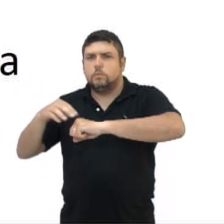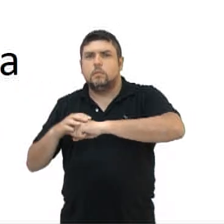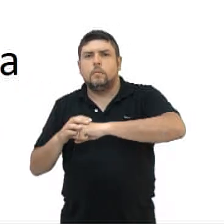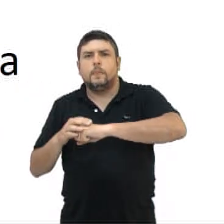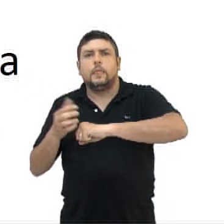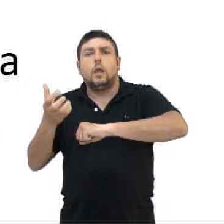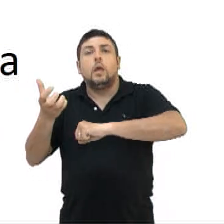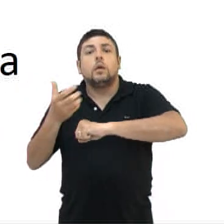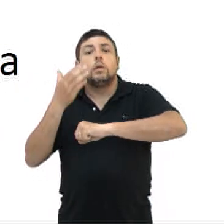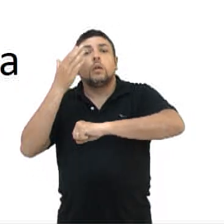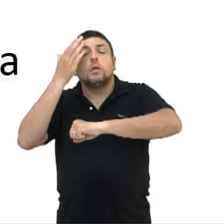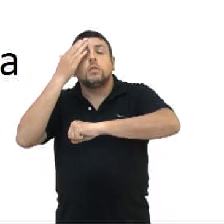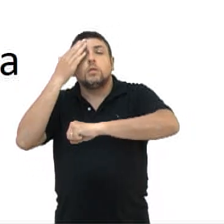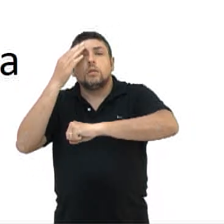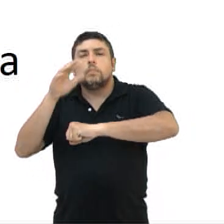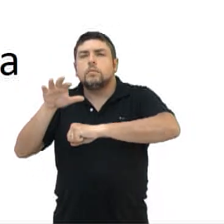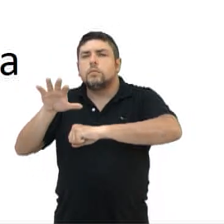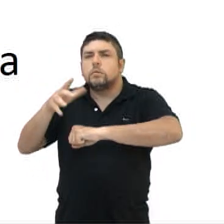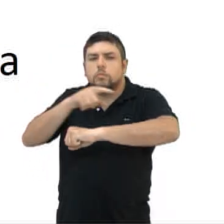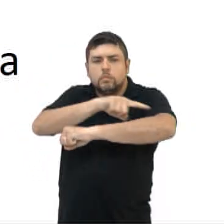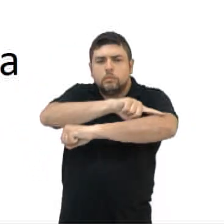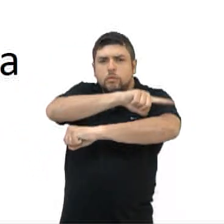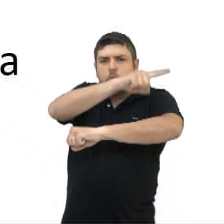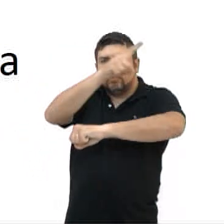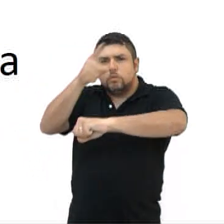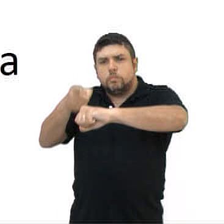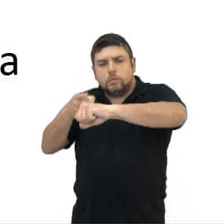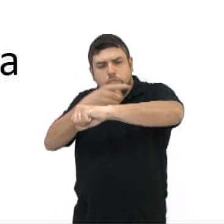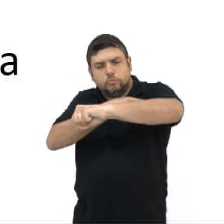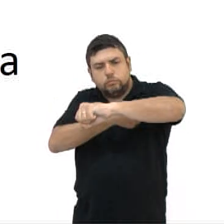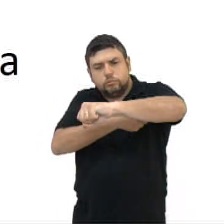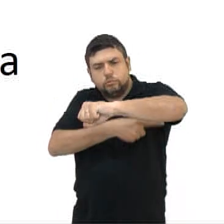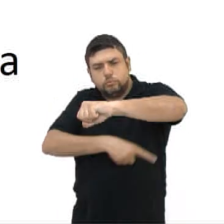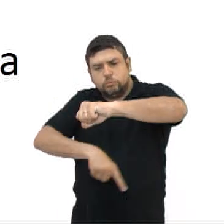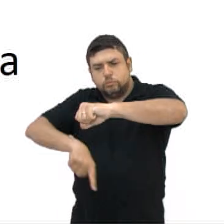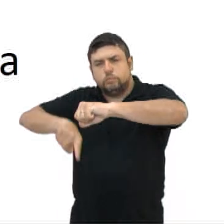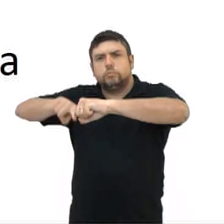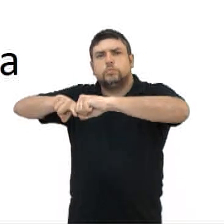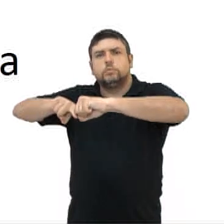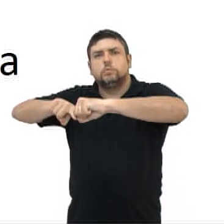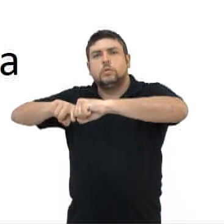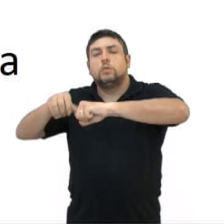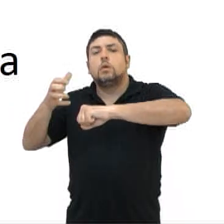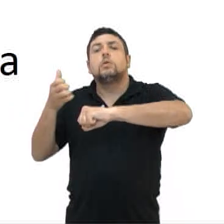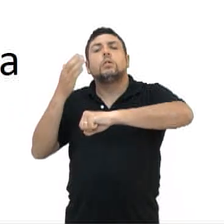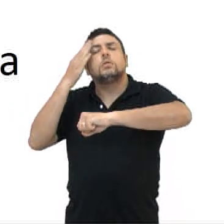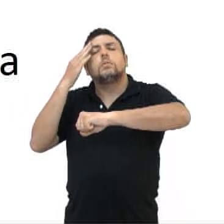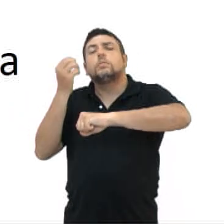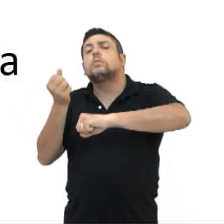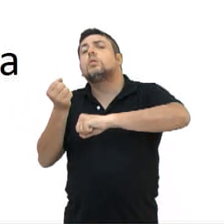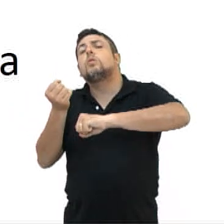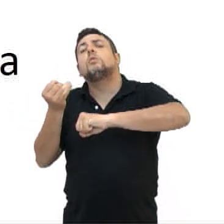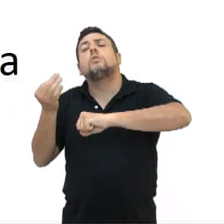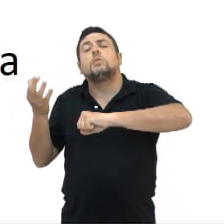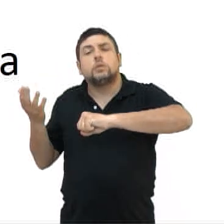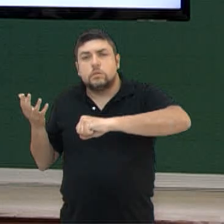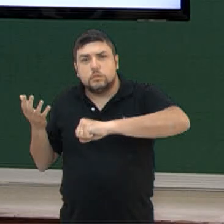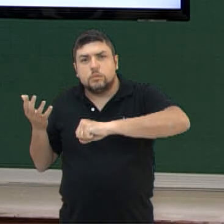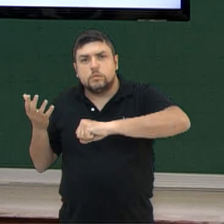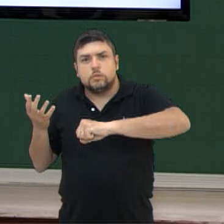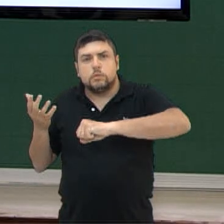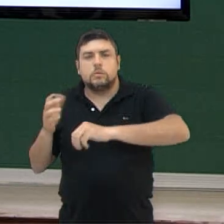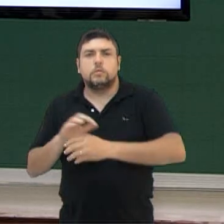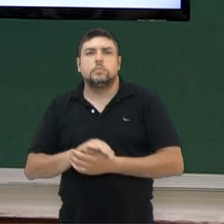é o comprimento aproximado da circunferência desse pneu? Então, eu quero saber o quê? Esse tamanho aqui, ó. Qual é a circunferência do